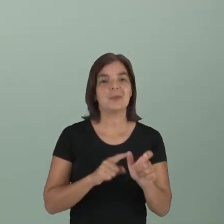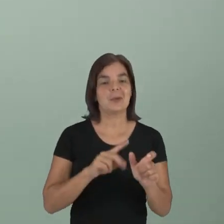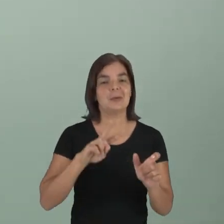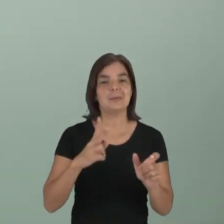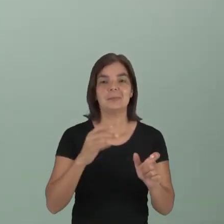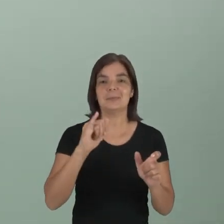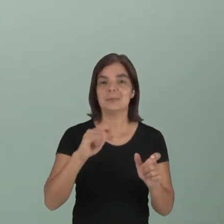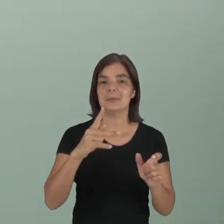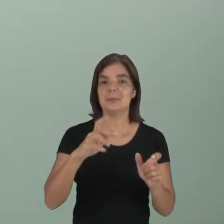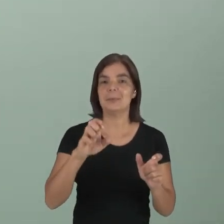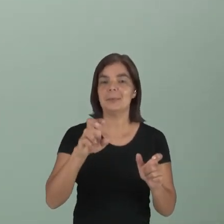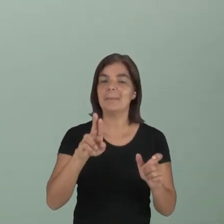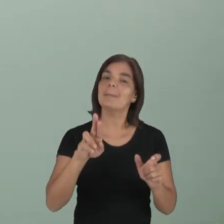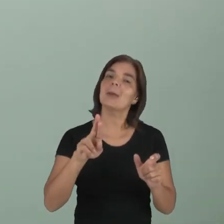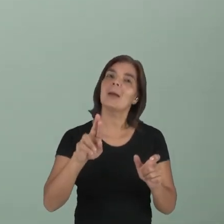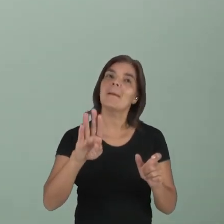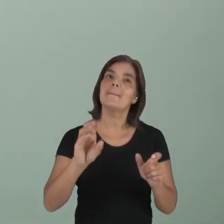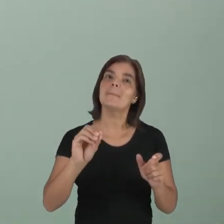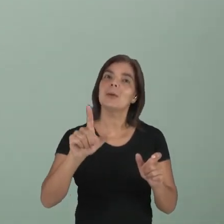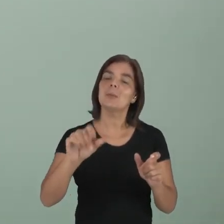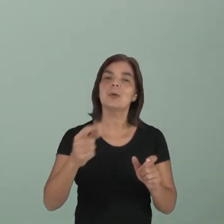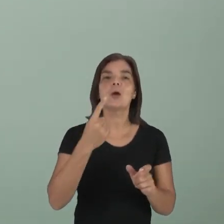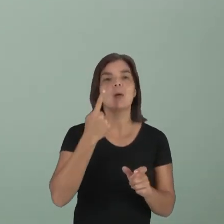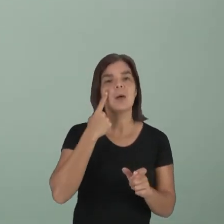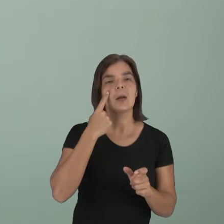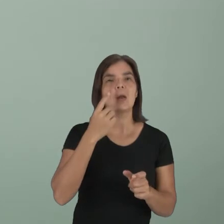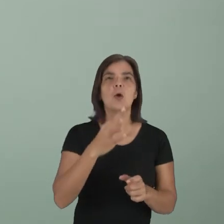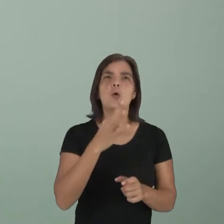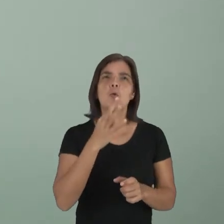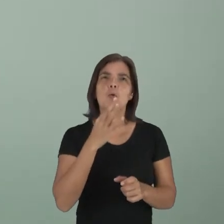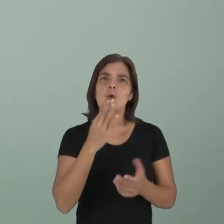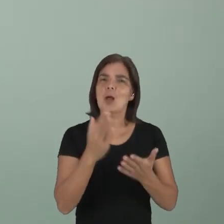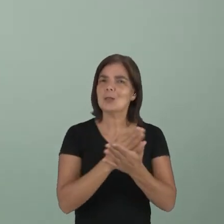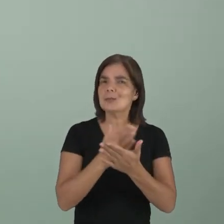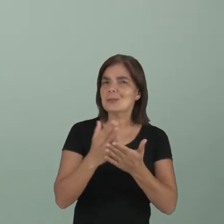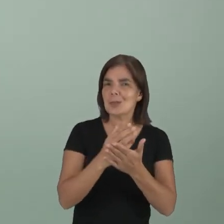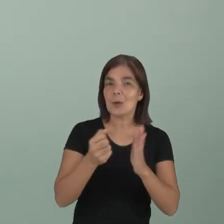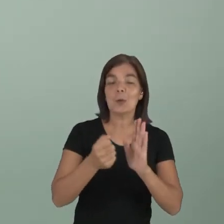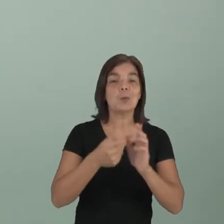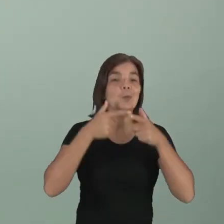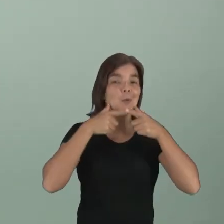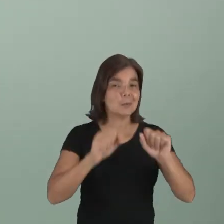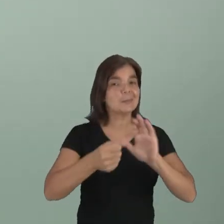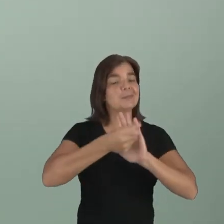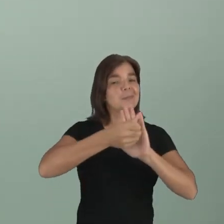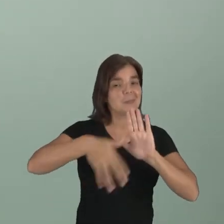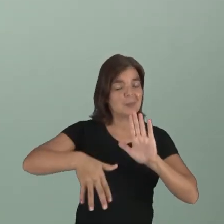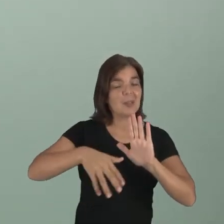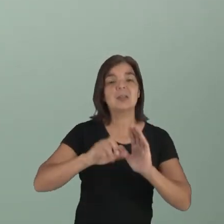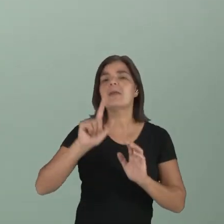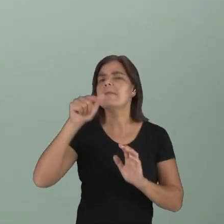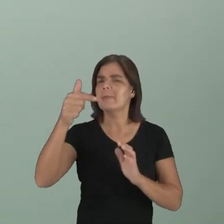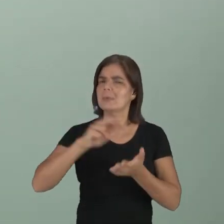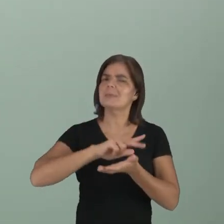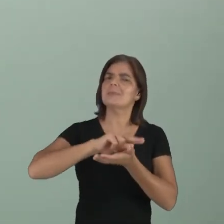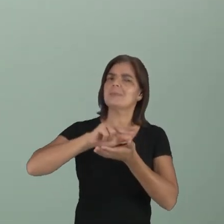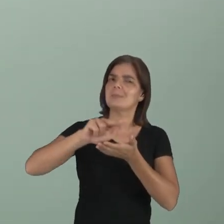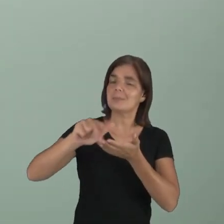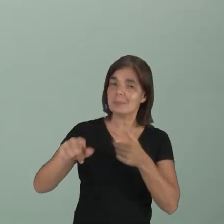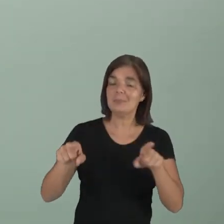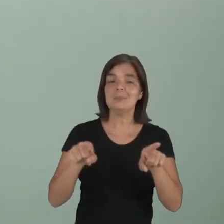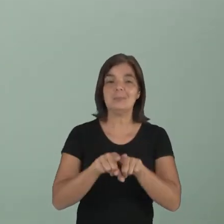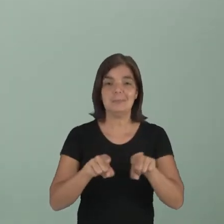linguagem é hipérbole. Conhecidas algumas figuras de linguagem, porque não são somente essas, temos